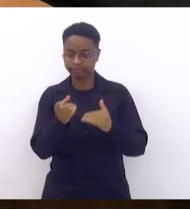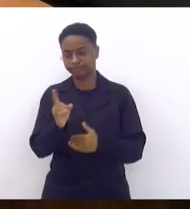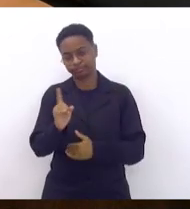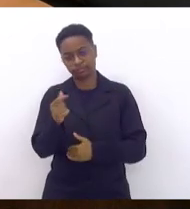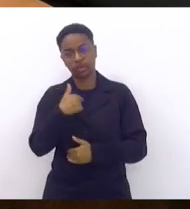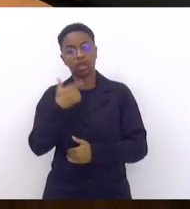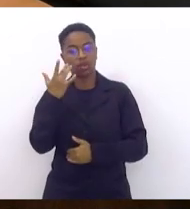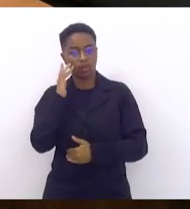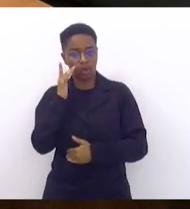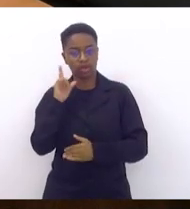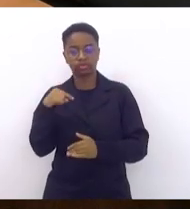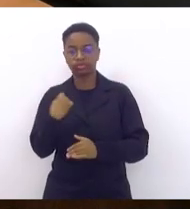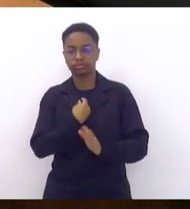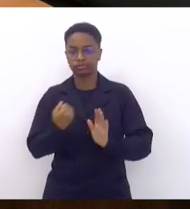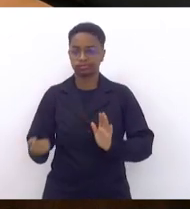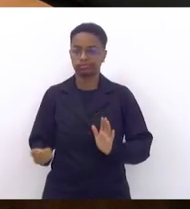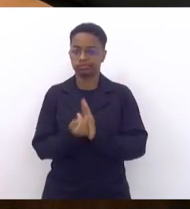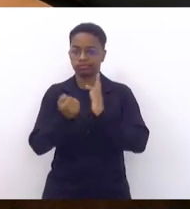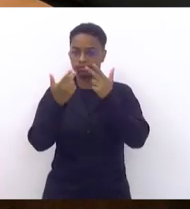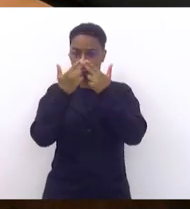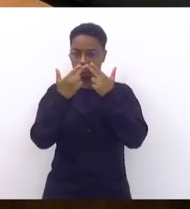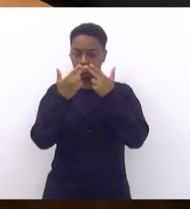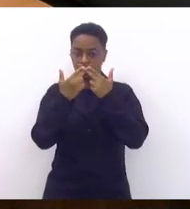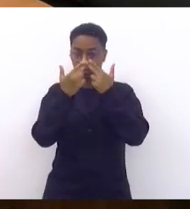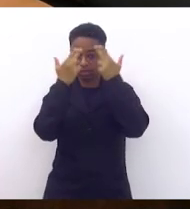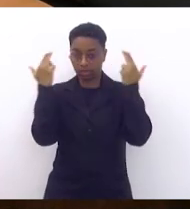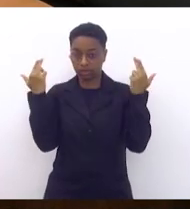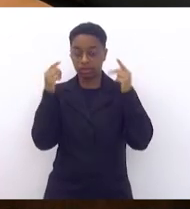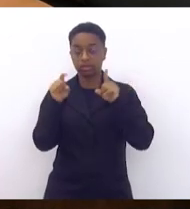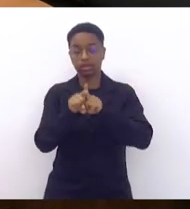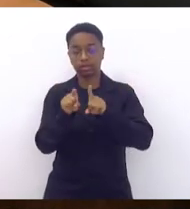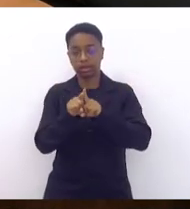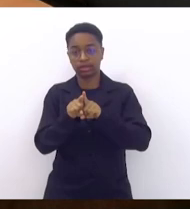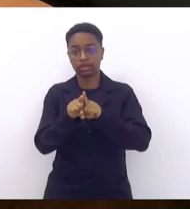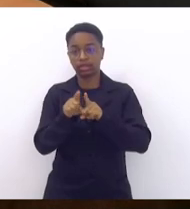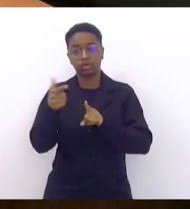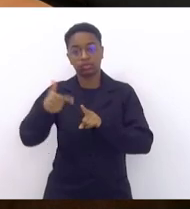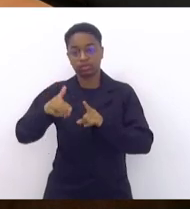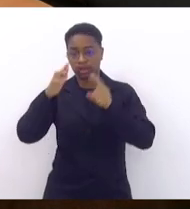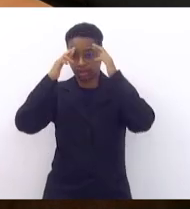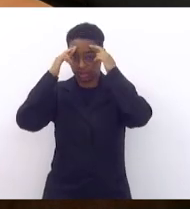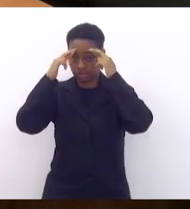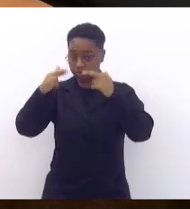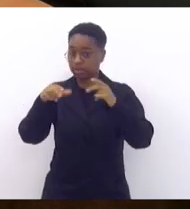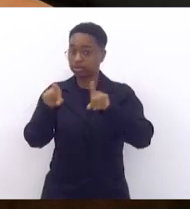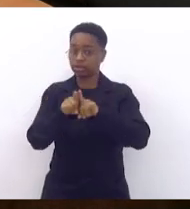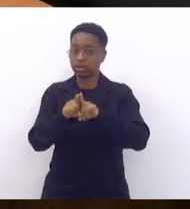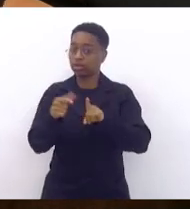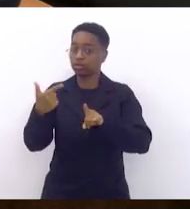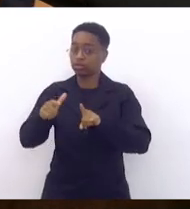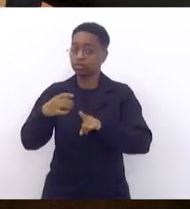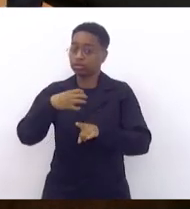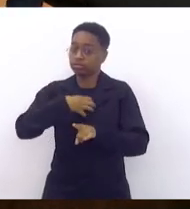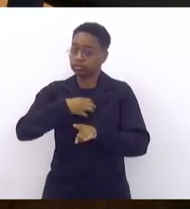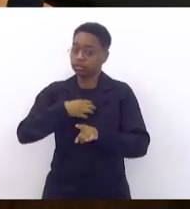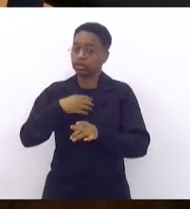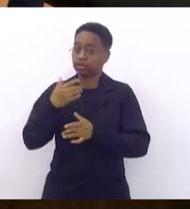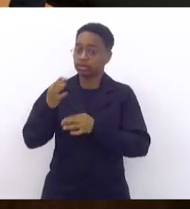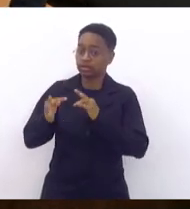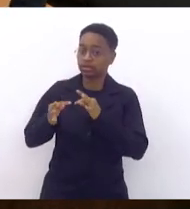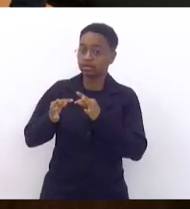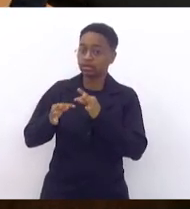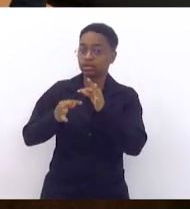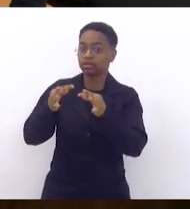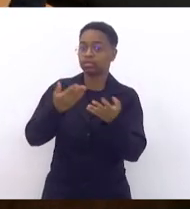está estigmatizando e diminuindo o respeito e a forma de tratar verdadeiramente a